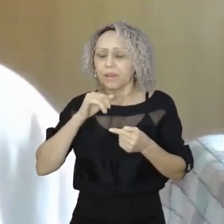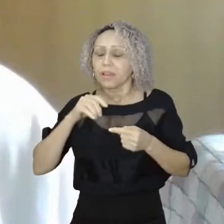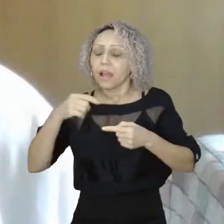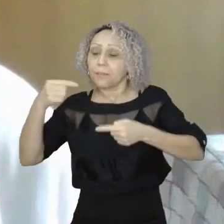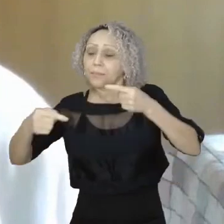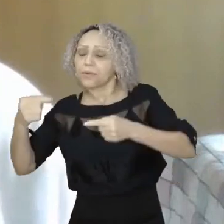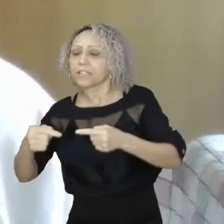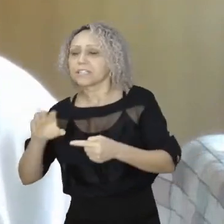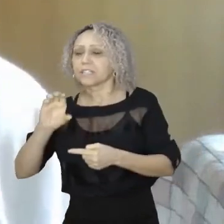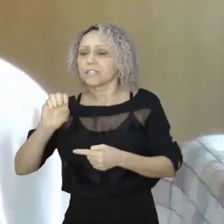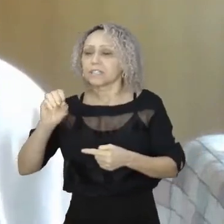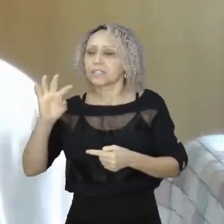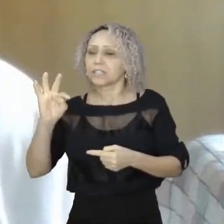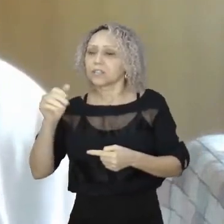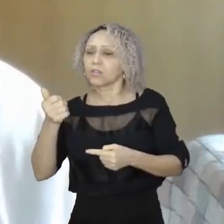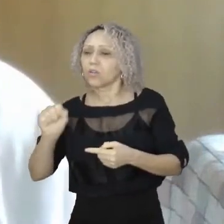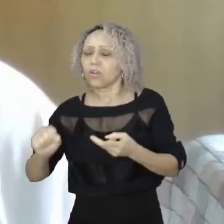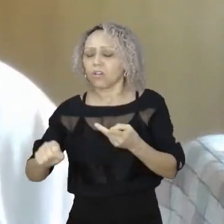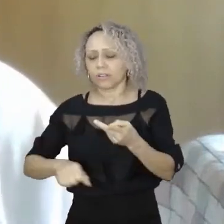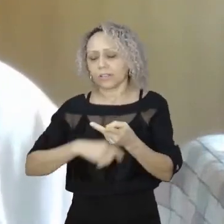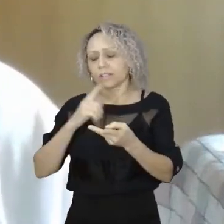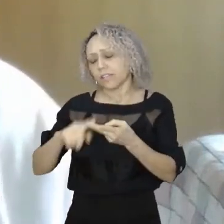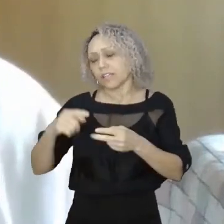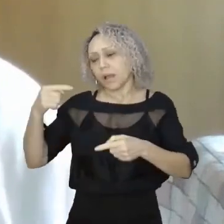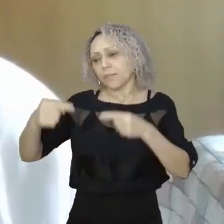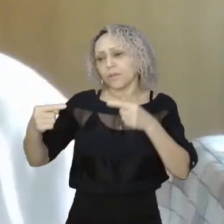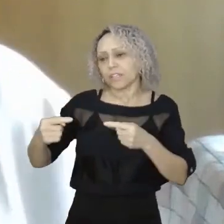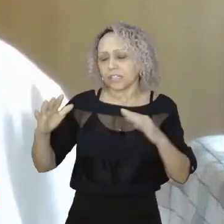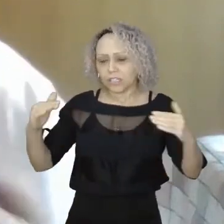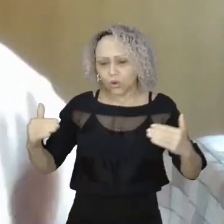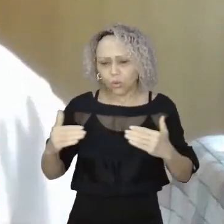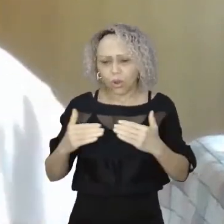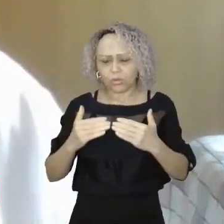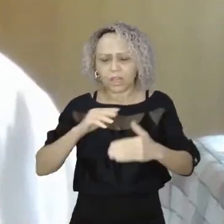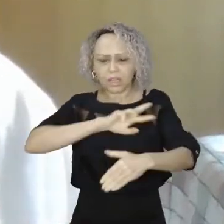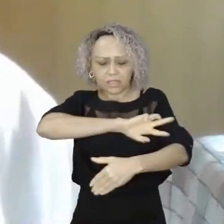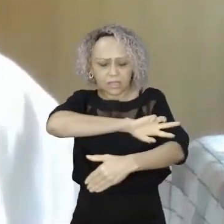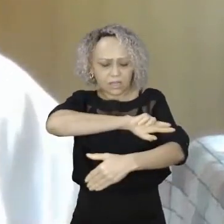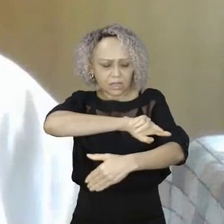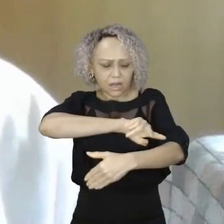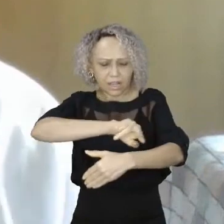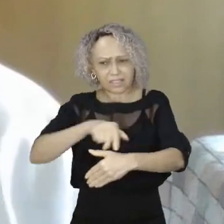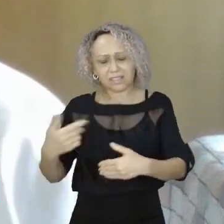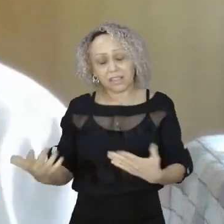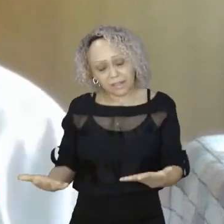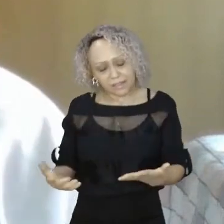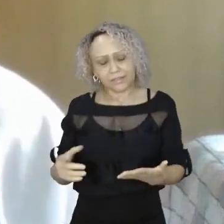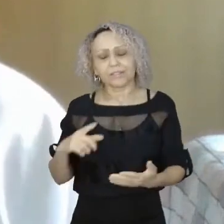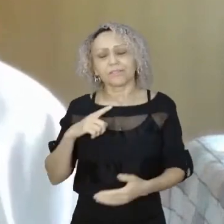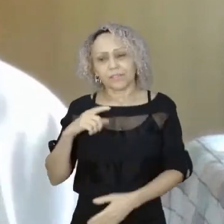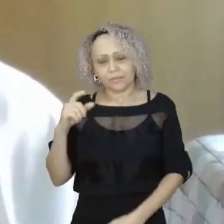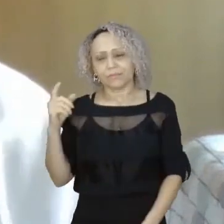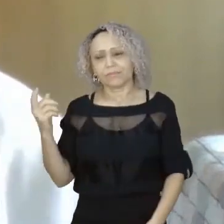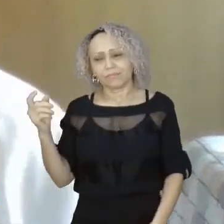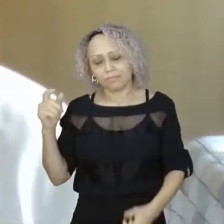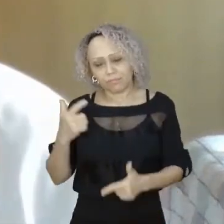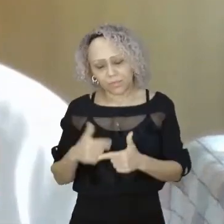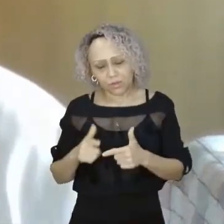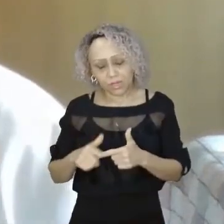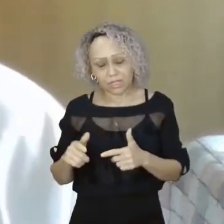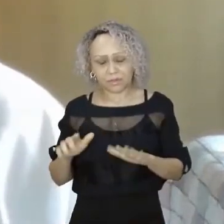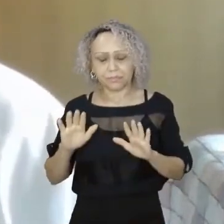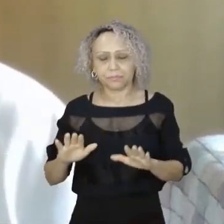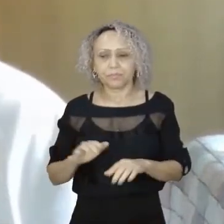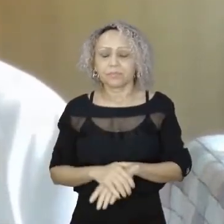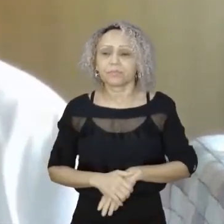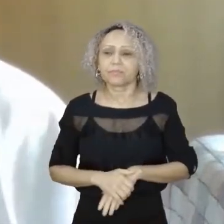desigualdades raciais, seja uma série de políticas que estavam sendo desenvolvidas, né, pelos governos Lula, né, pelos nossos